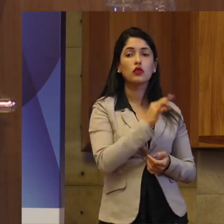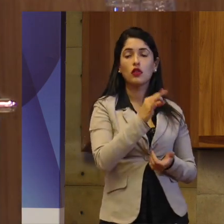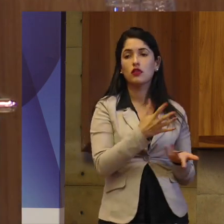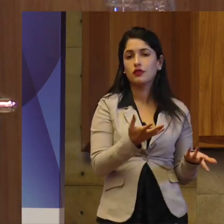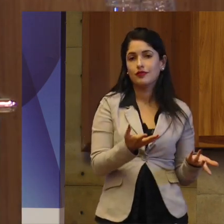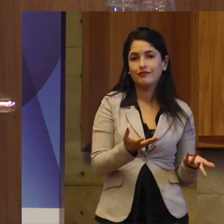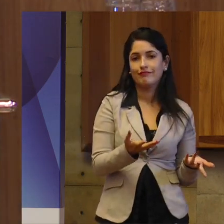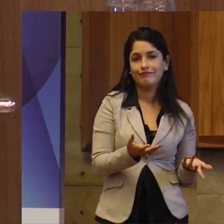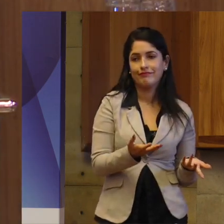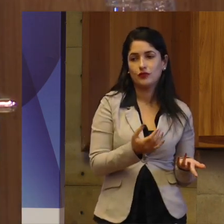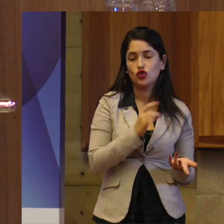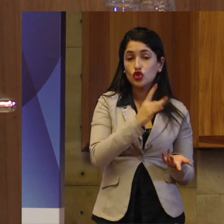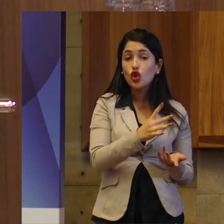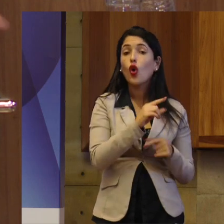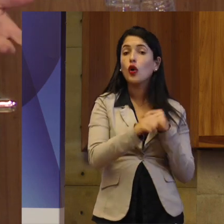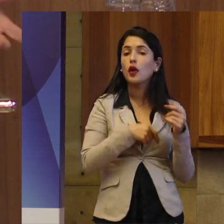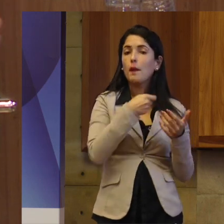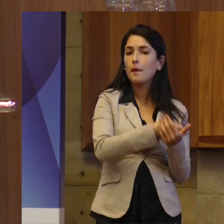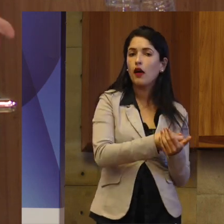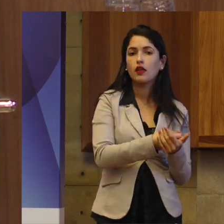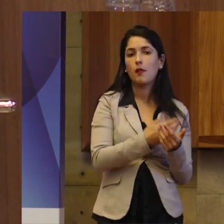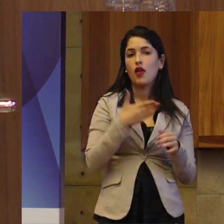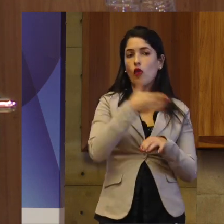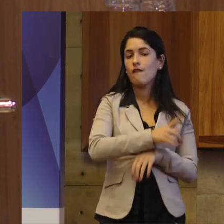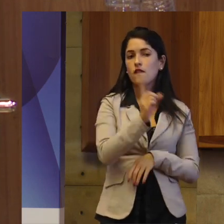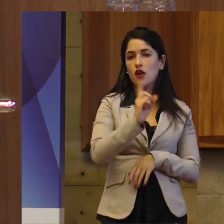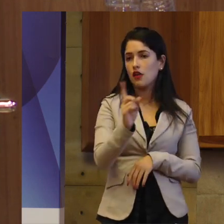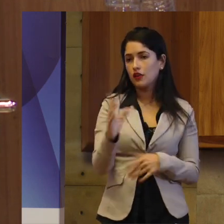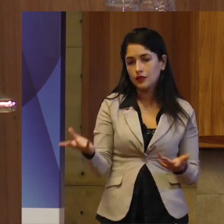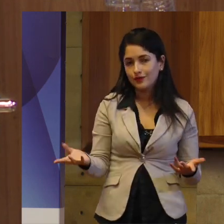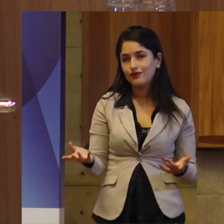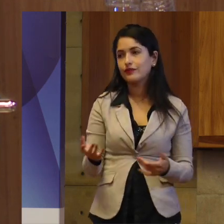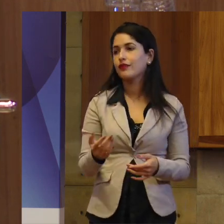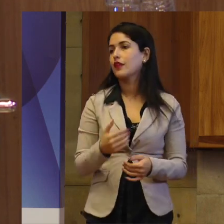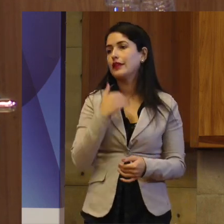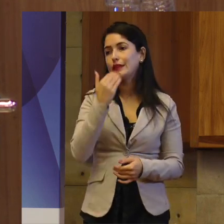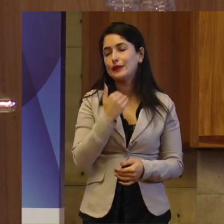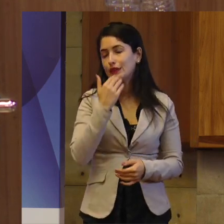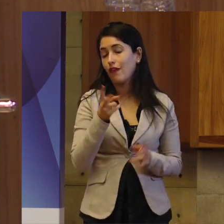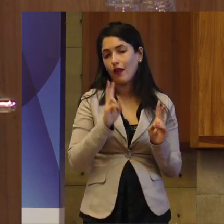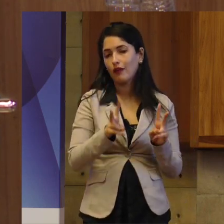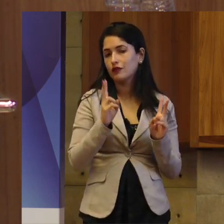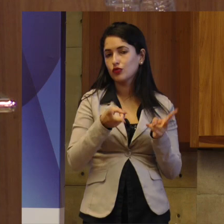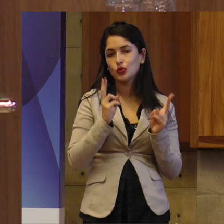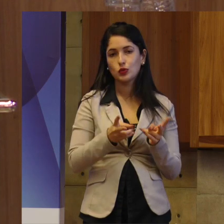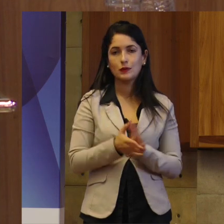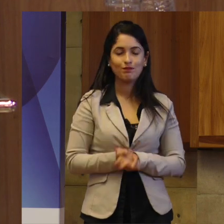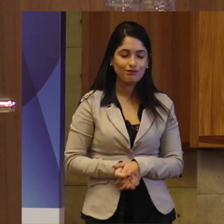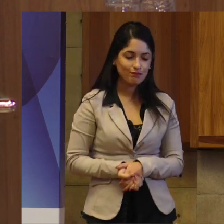de academia, só pago a mensalidade e não vão. Não adianta, não vai ficar na mesma.